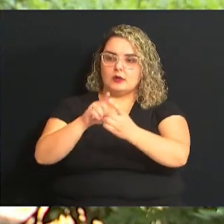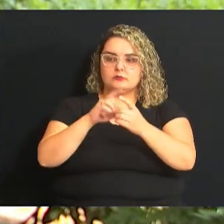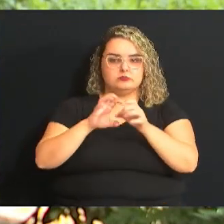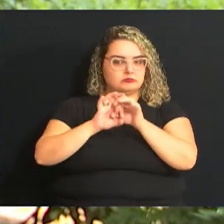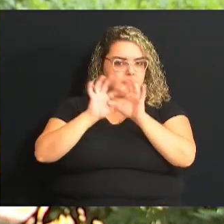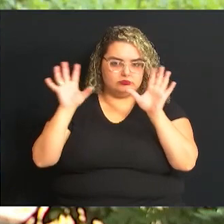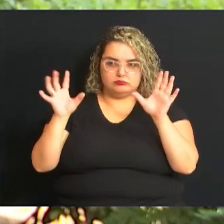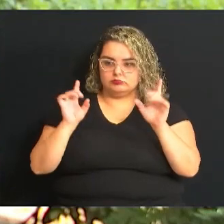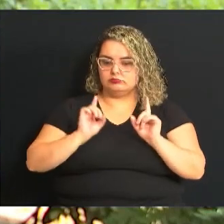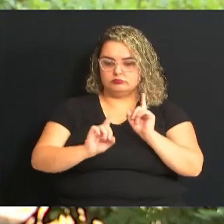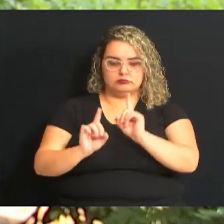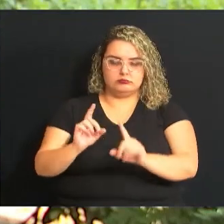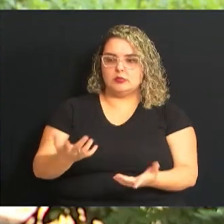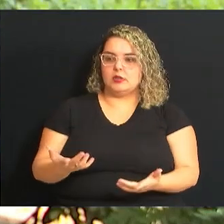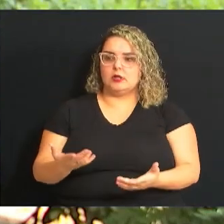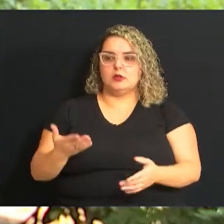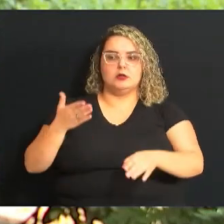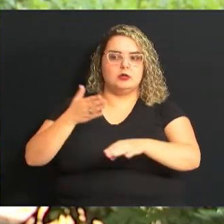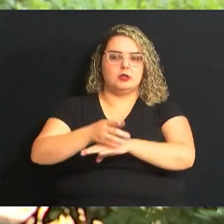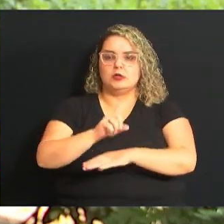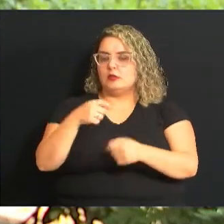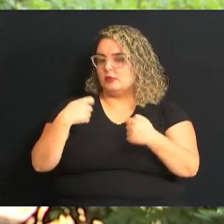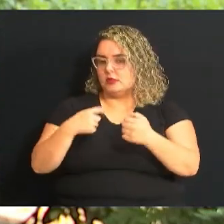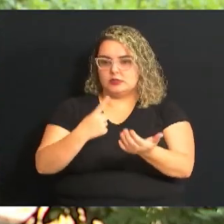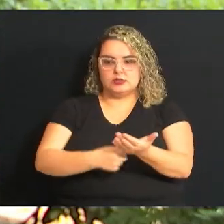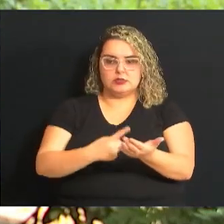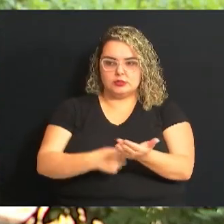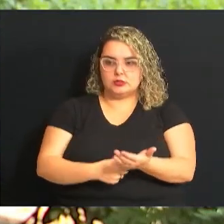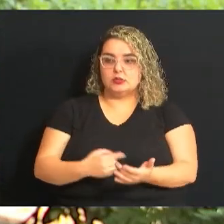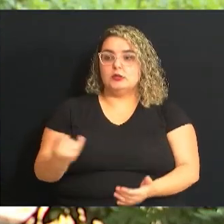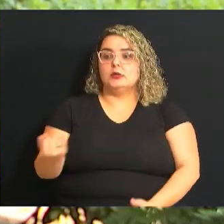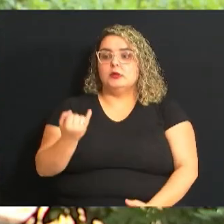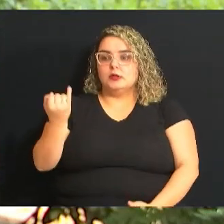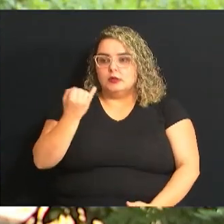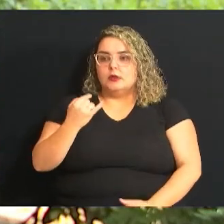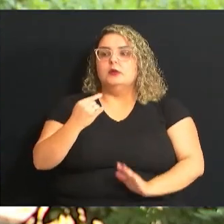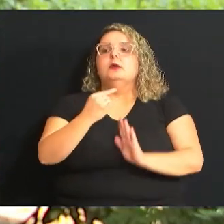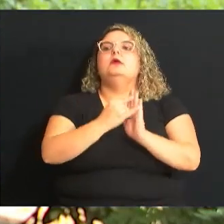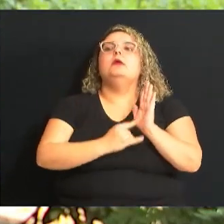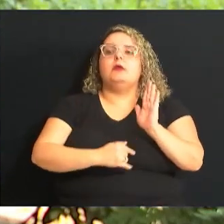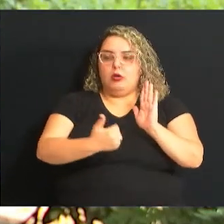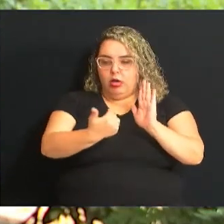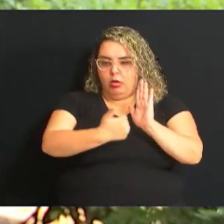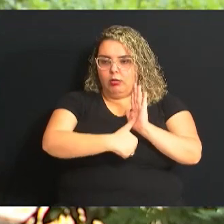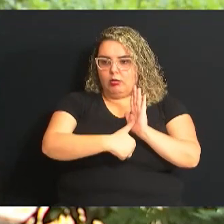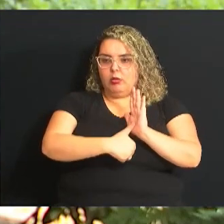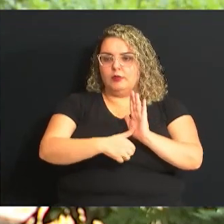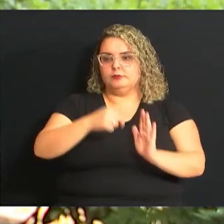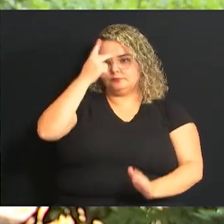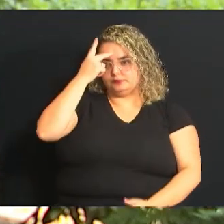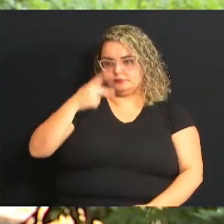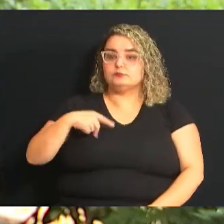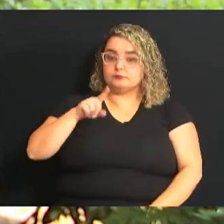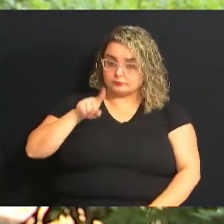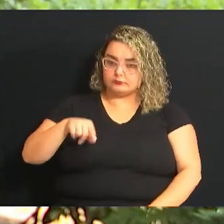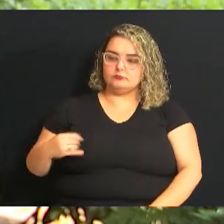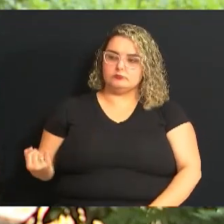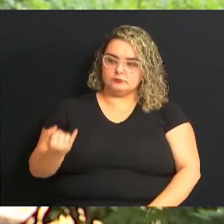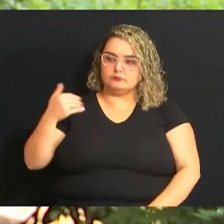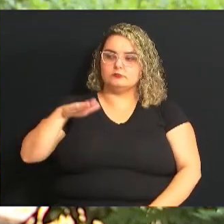É só procurar, não precisa de agendamento. É importante estar com o documento de identificação na mão. Isso é o mais importante.